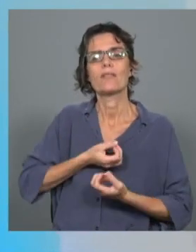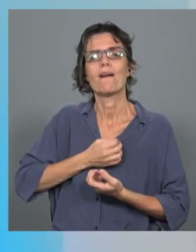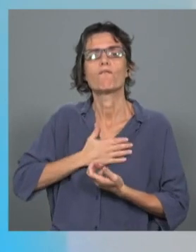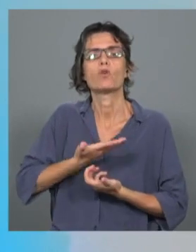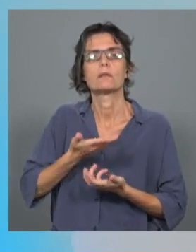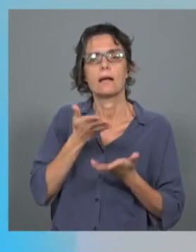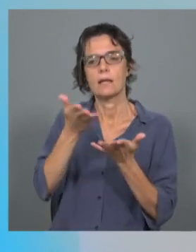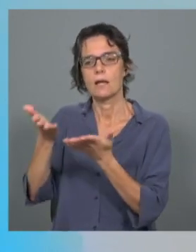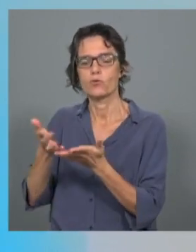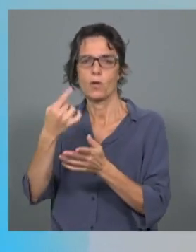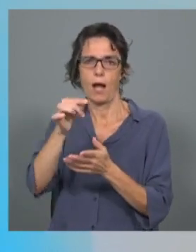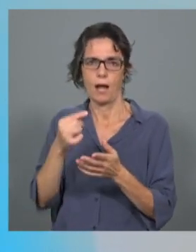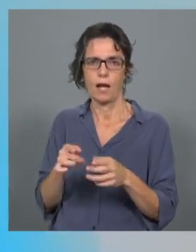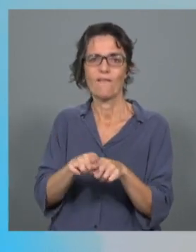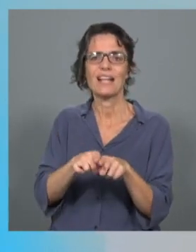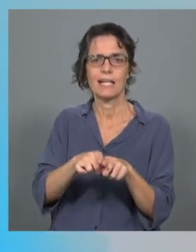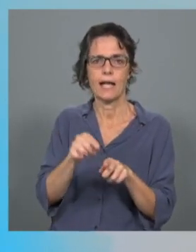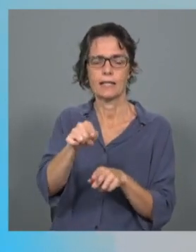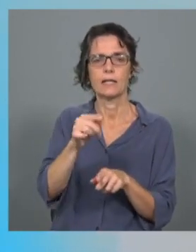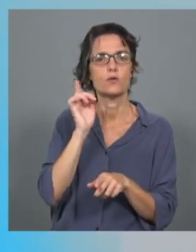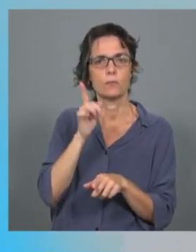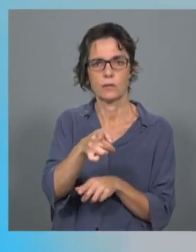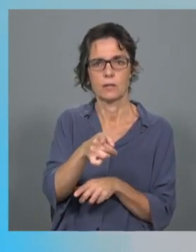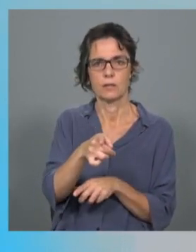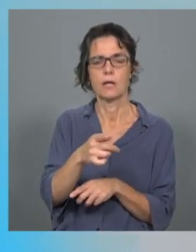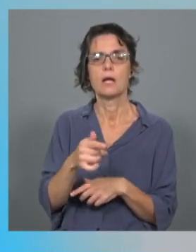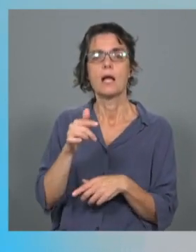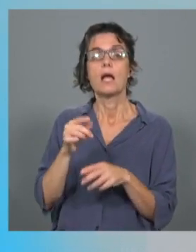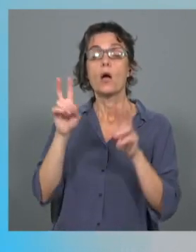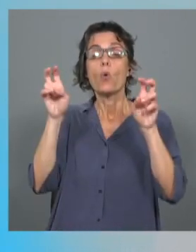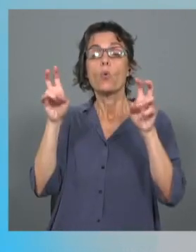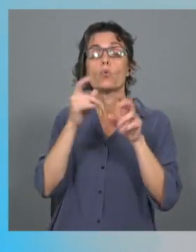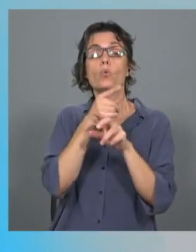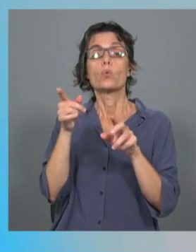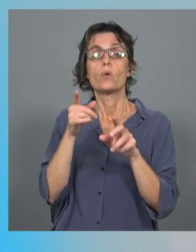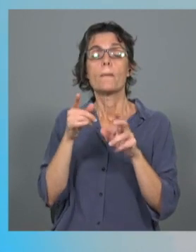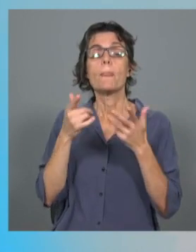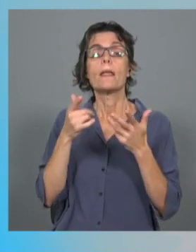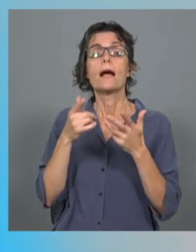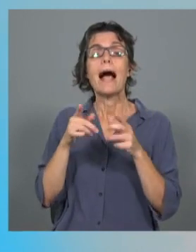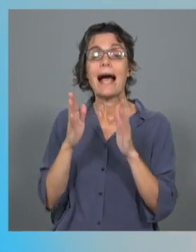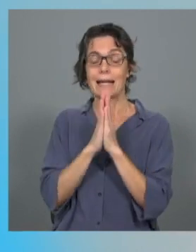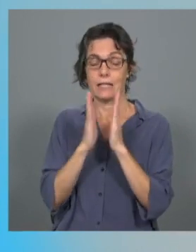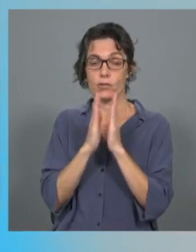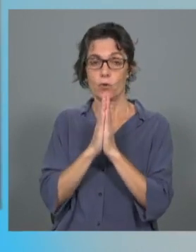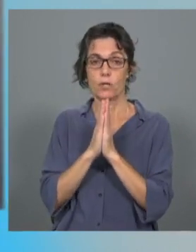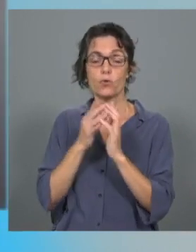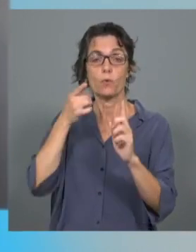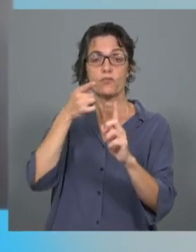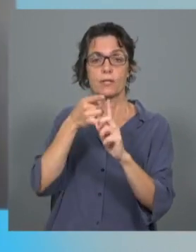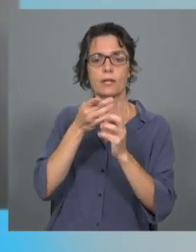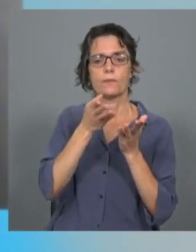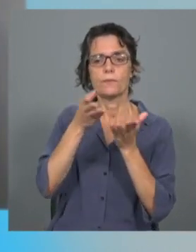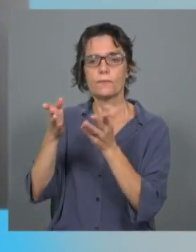Sustentável, consistente, com futuro. Porquê? O título é As religiões ao serviço da fraternidade no mundo. Ou seja,